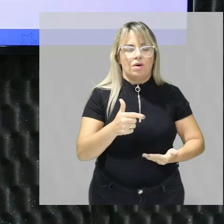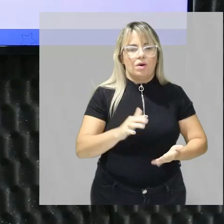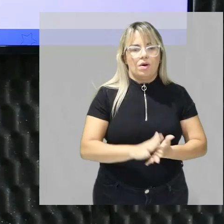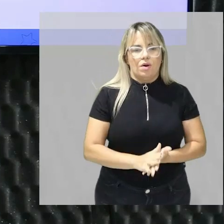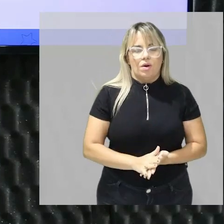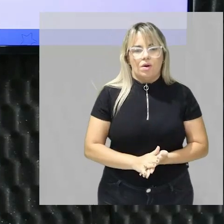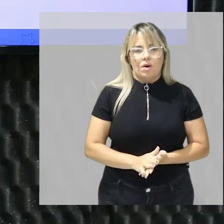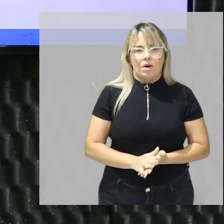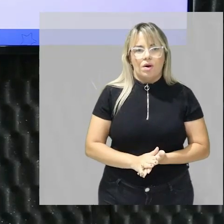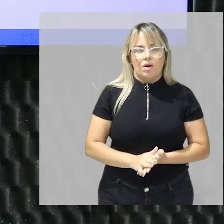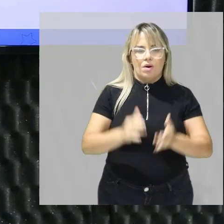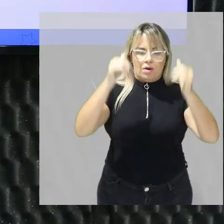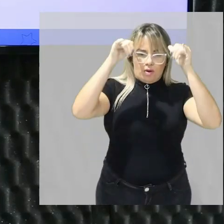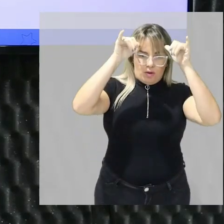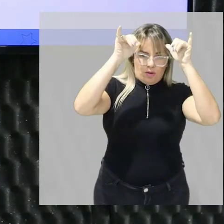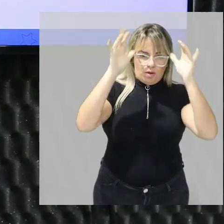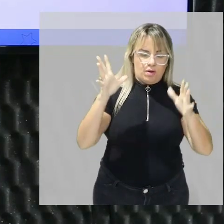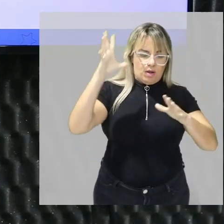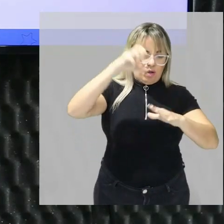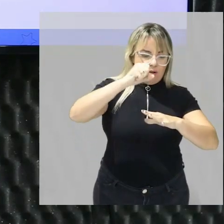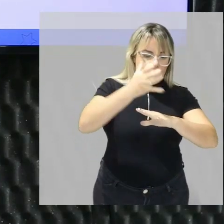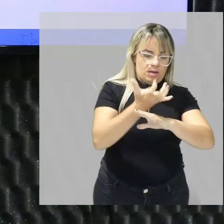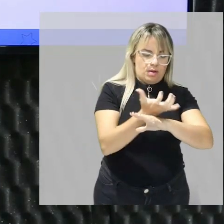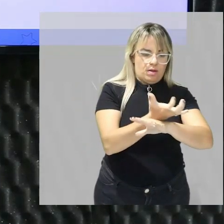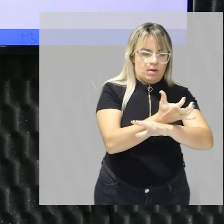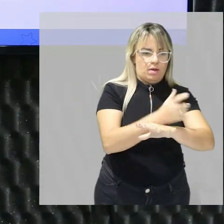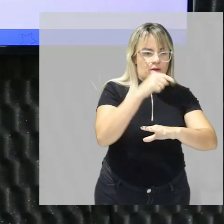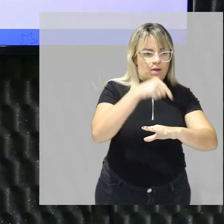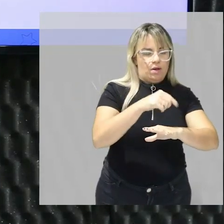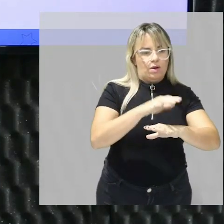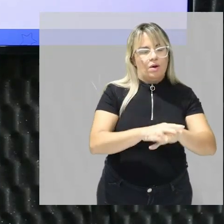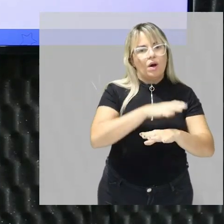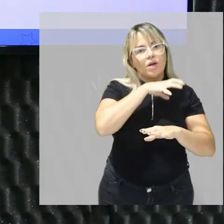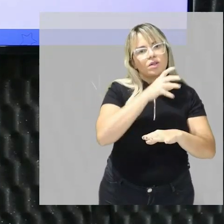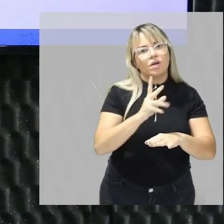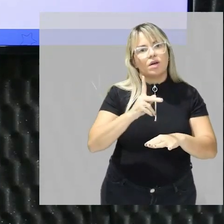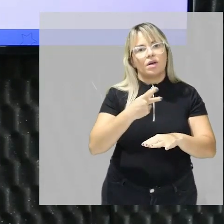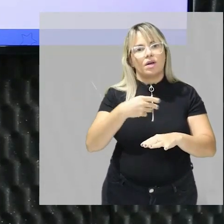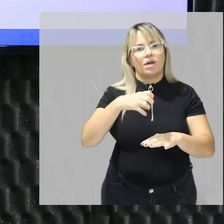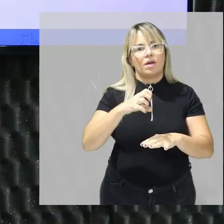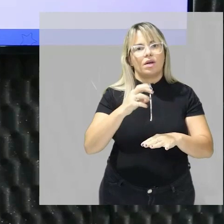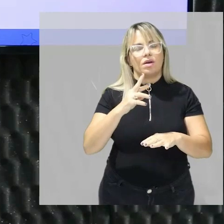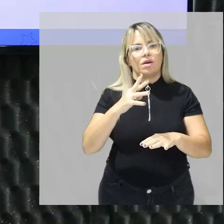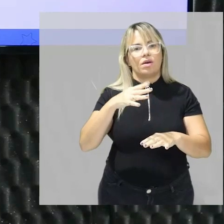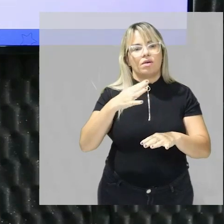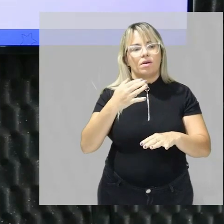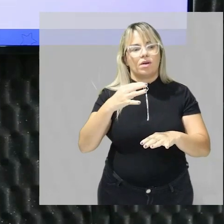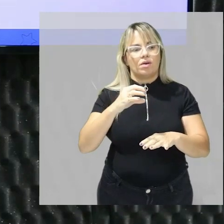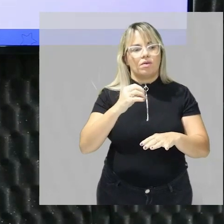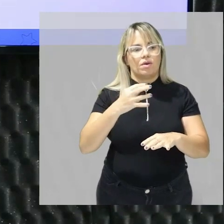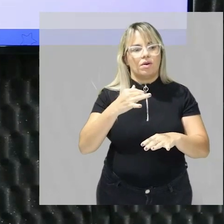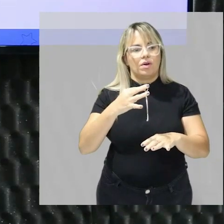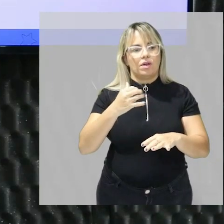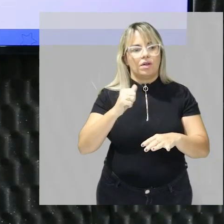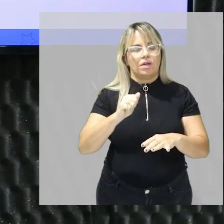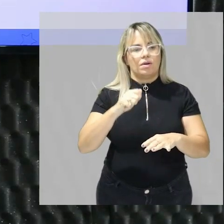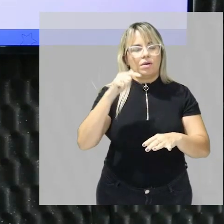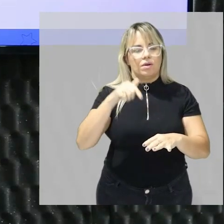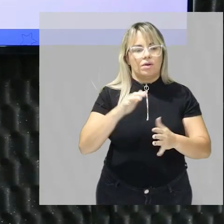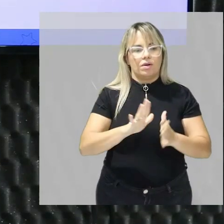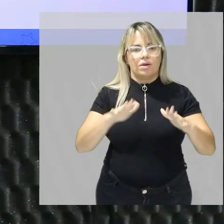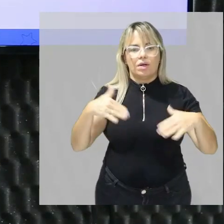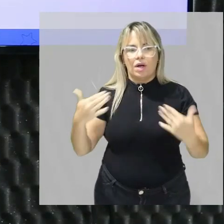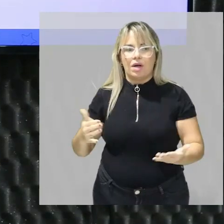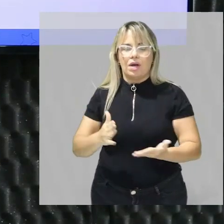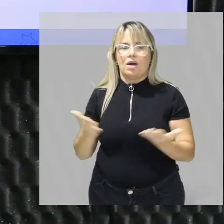se alimenta da planta, então ele é um animal herbívoro. Então, é uma relação de herbivoria, tá? E